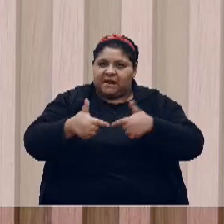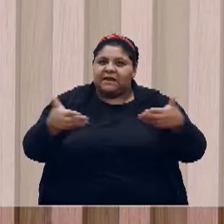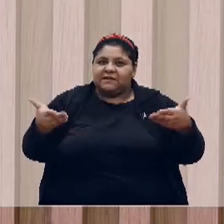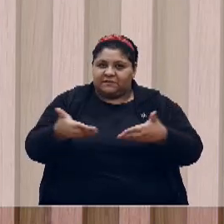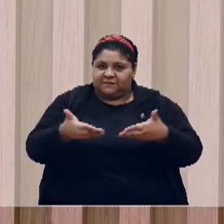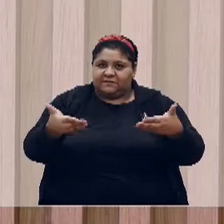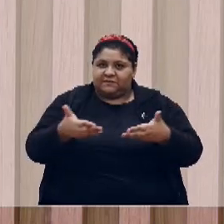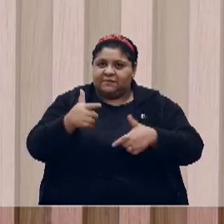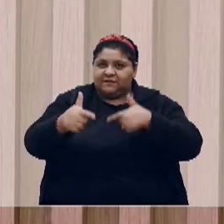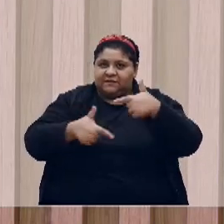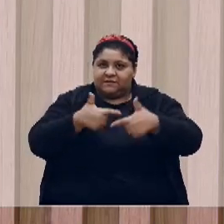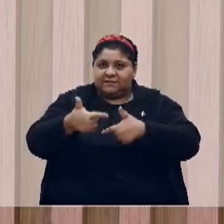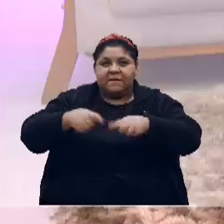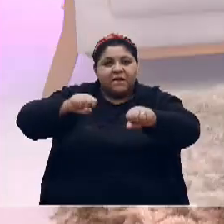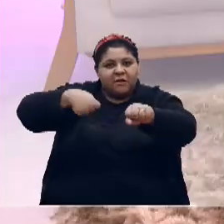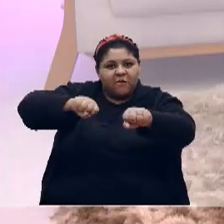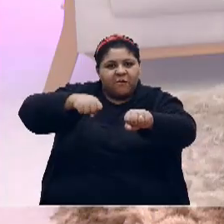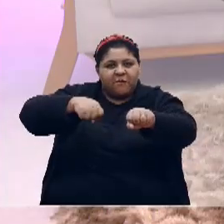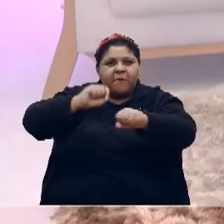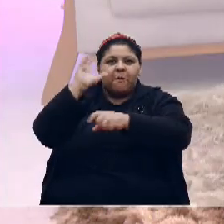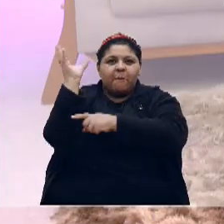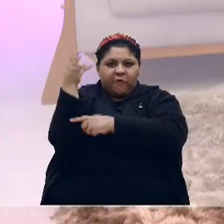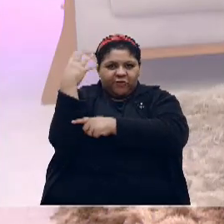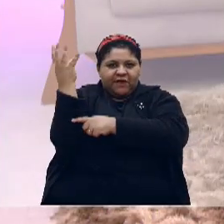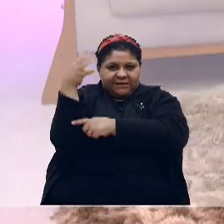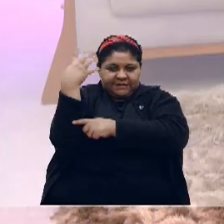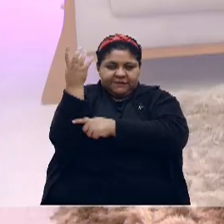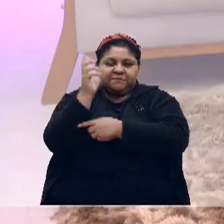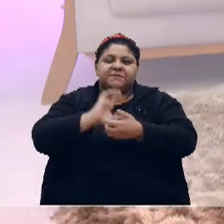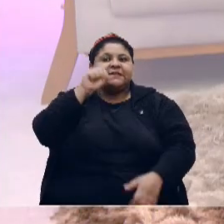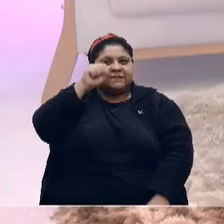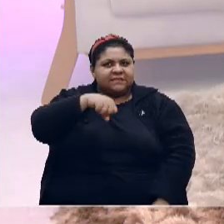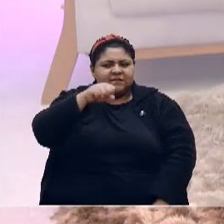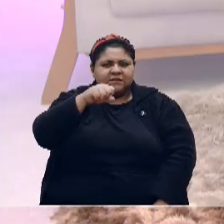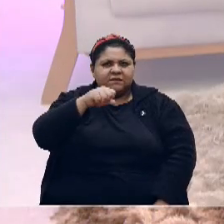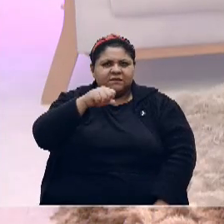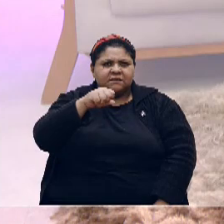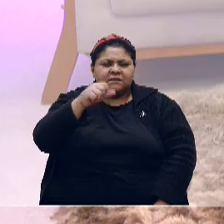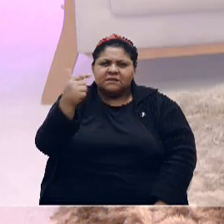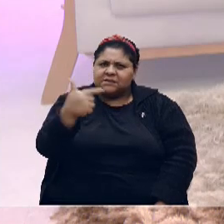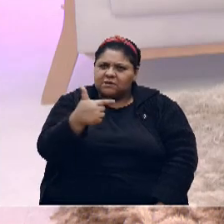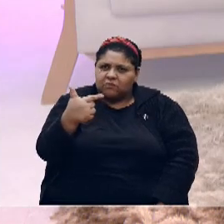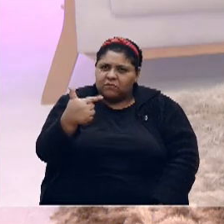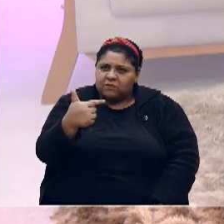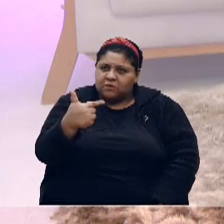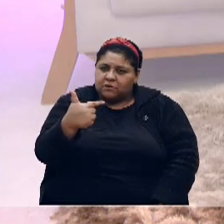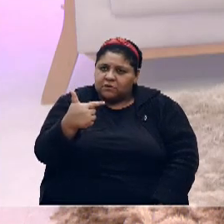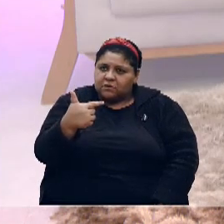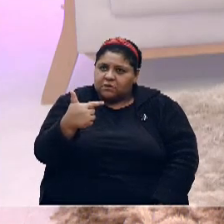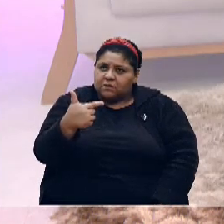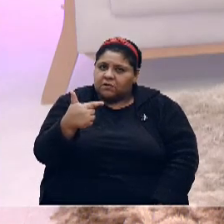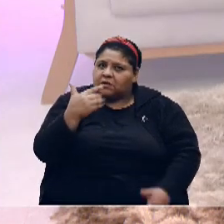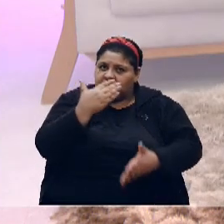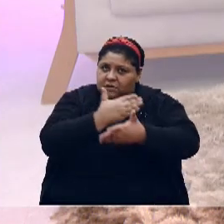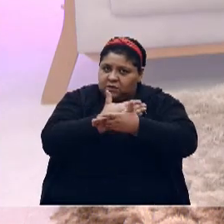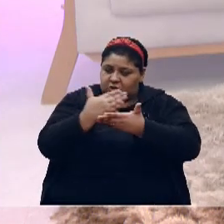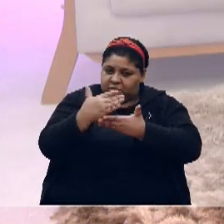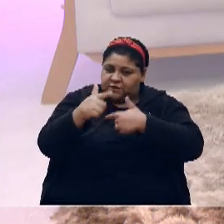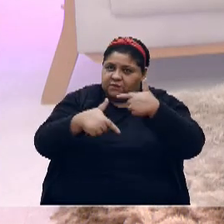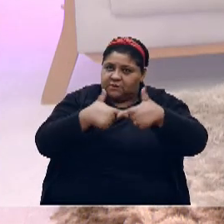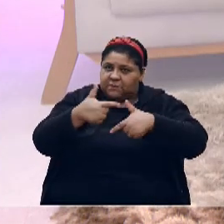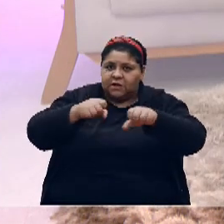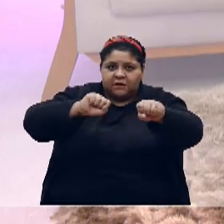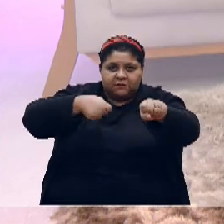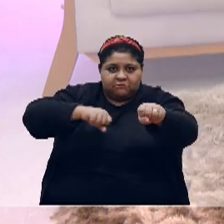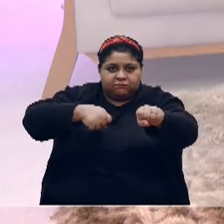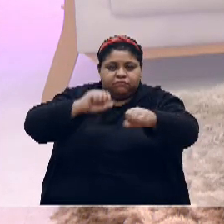que atua em motolância no estado. Exato. Eu acho que foi a segunda que começou atuando, né, com motolância.